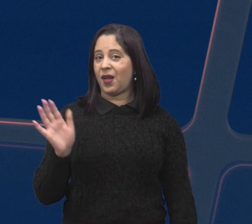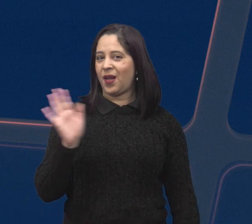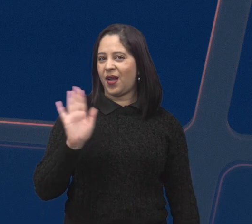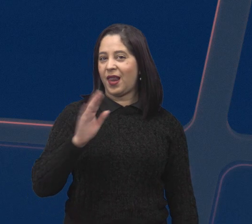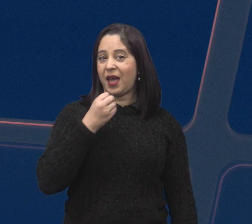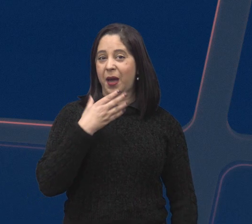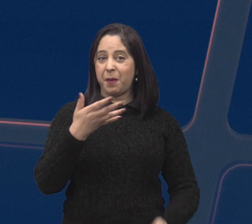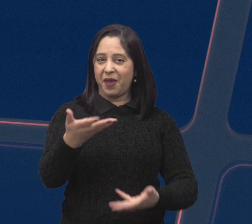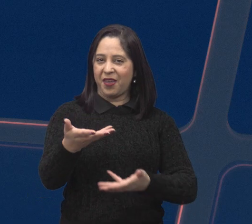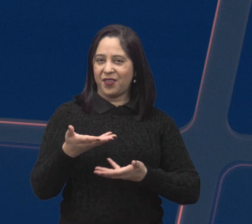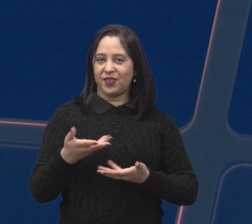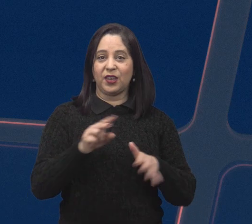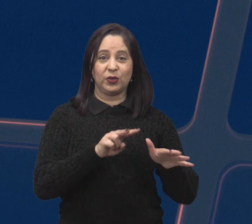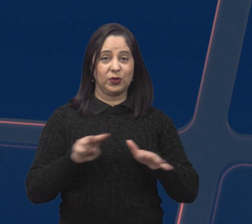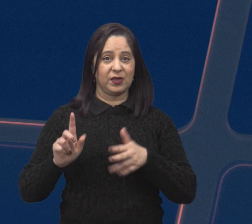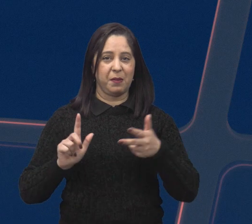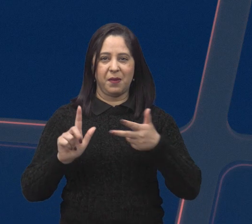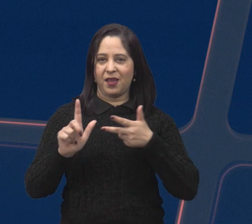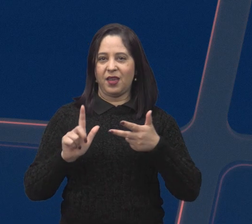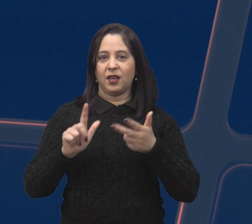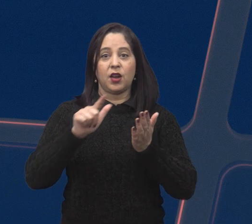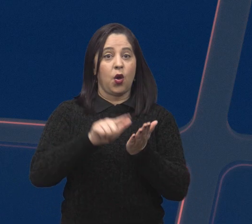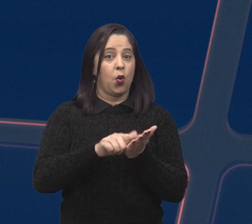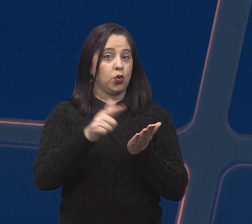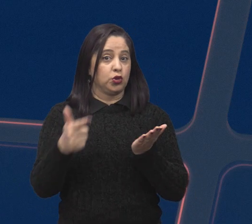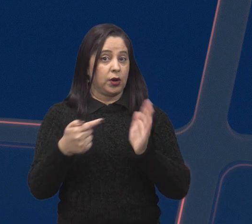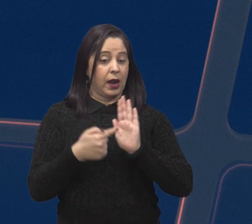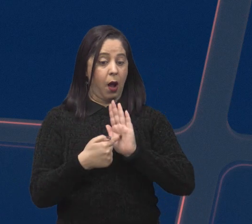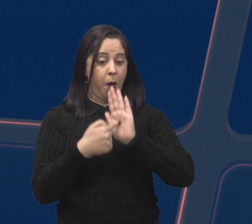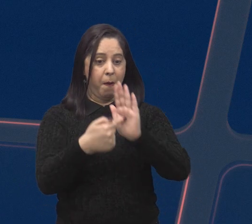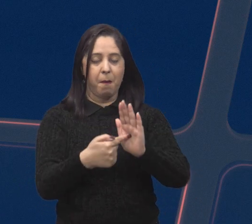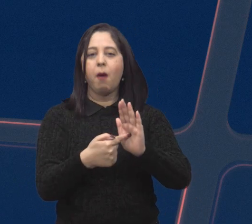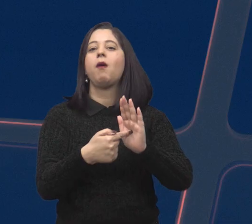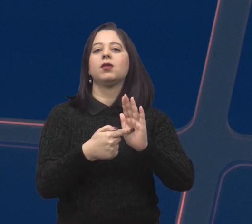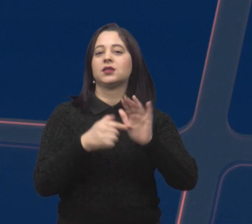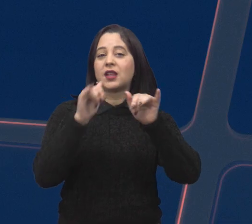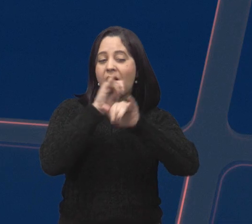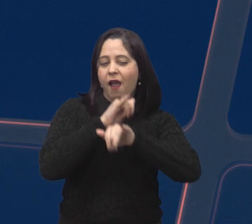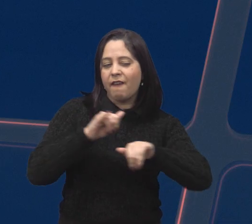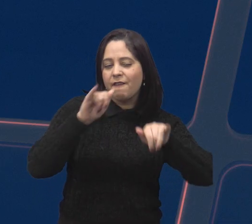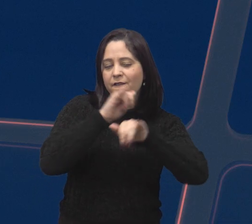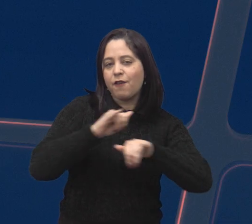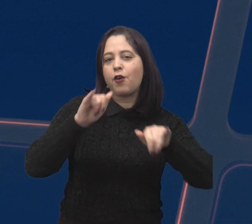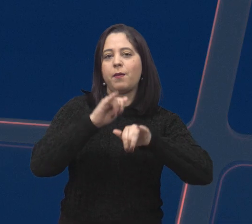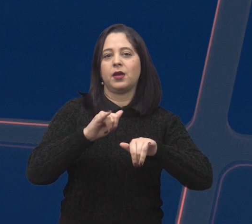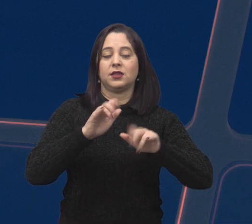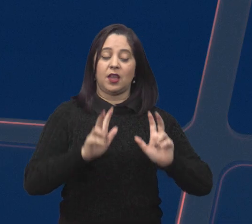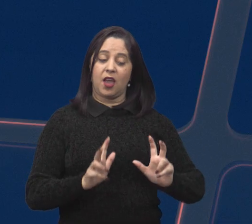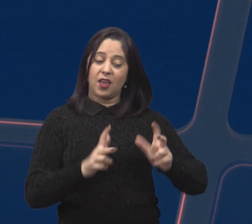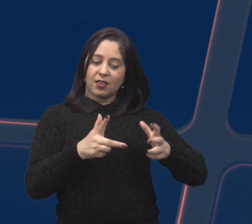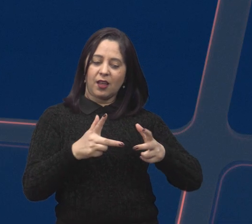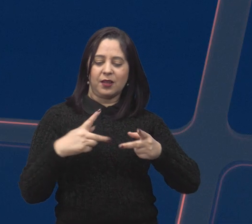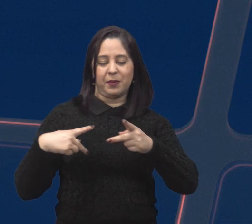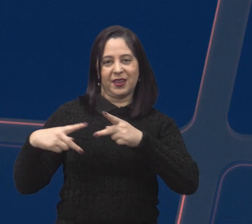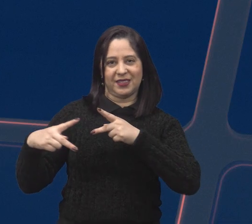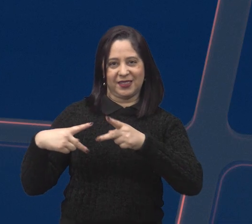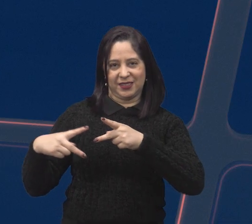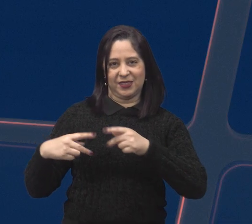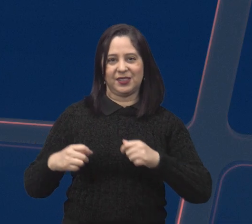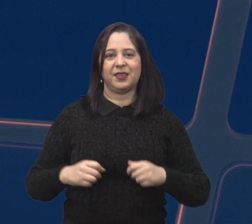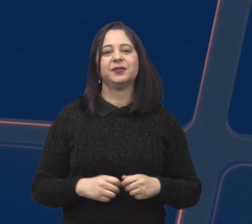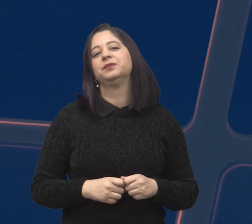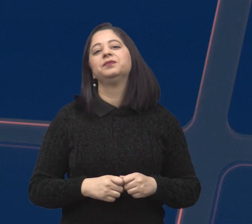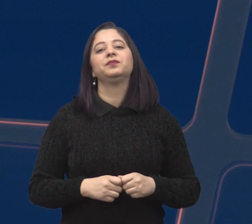Olá, seja bem-vindo ao Semana Legislativa, o seu jornal com as notícias que marcaram os trabalhos na Câmara e também